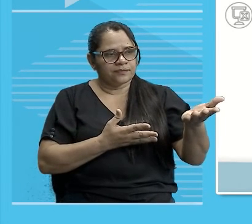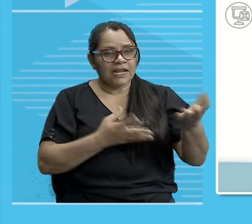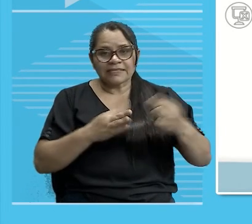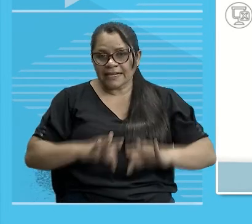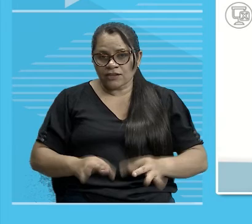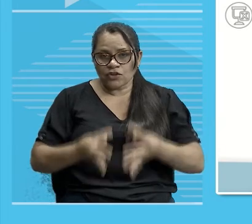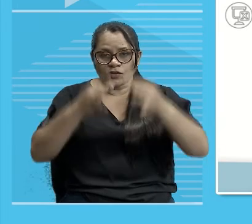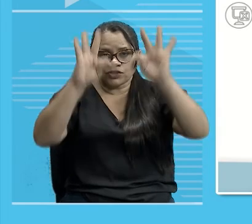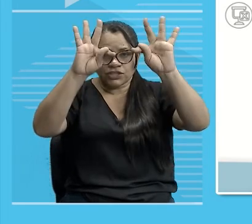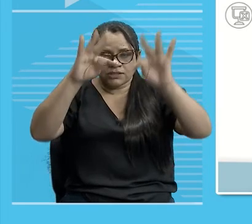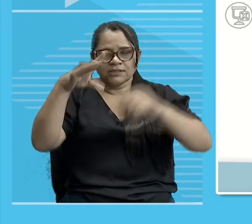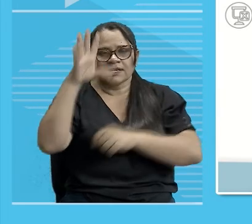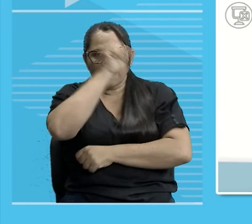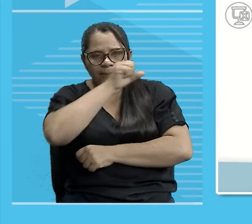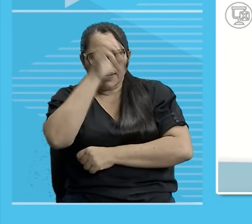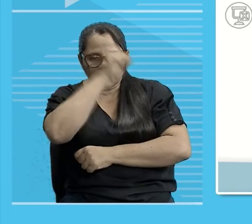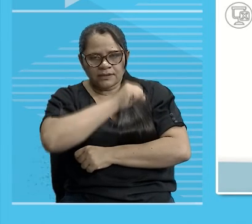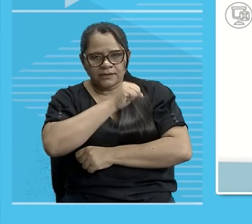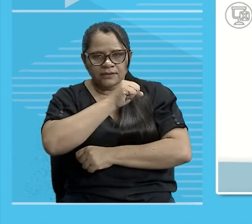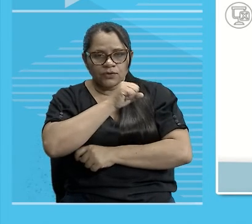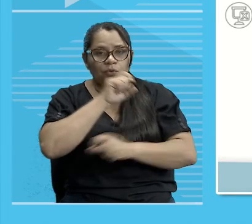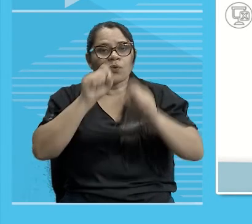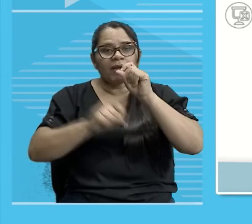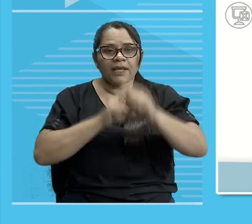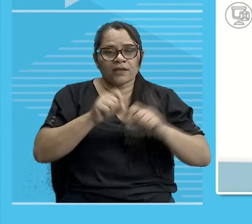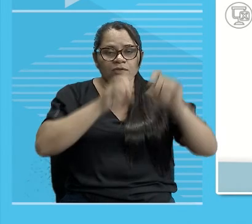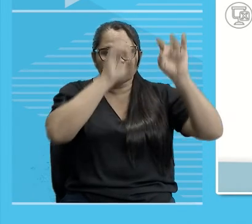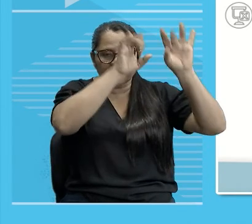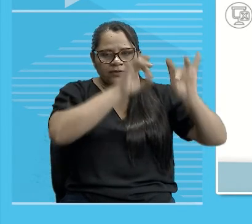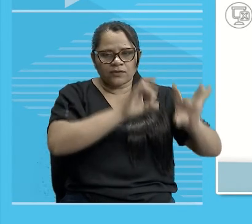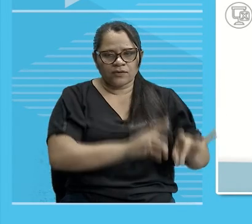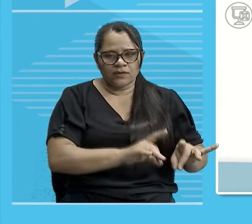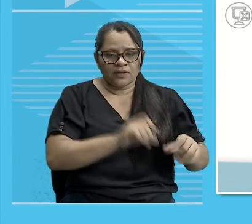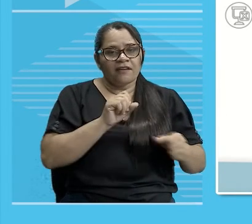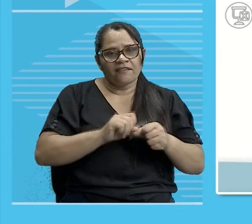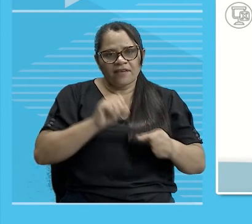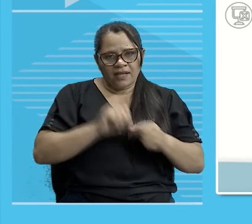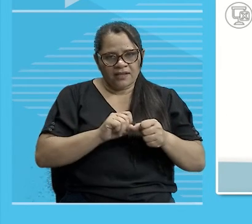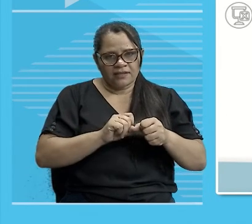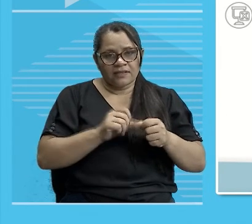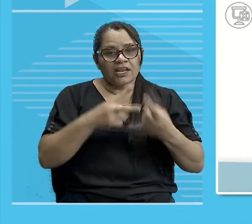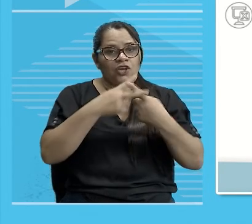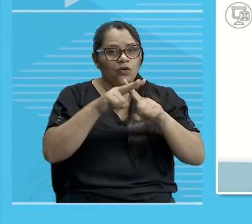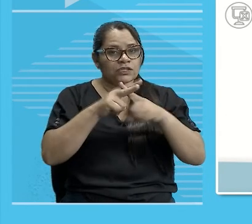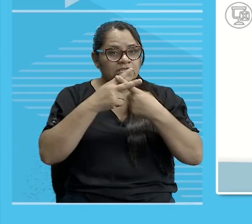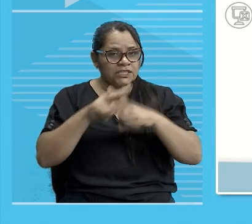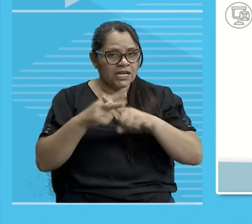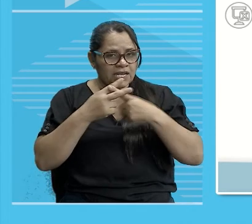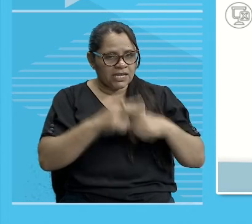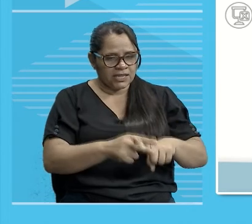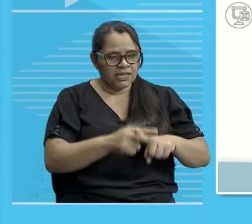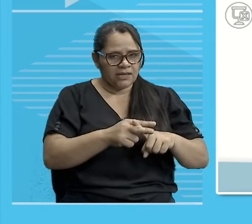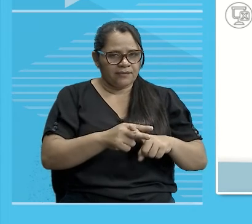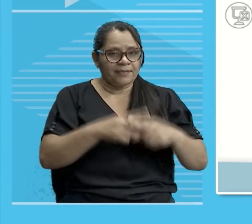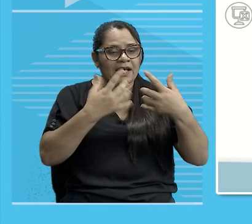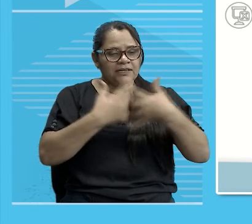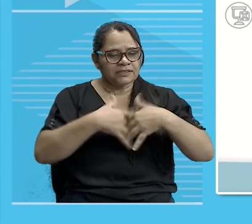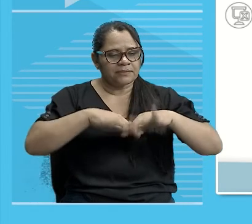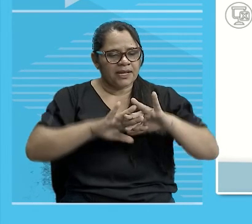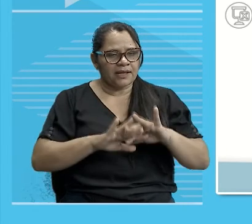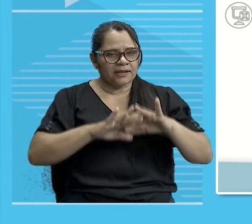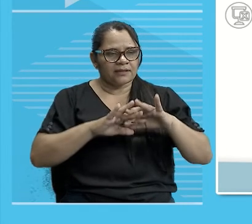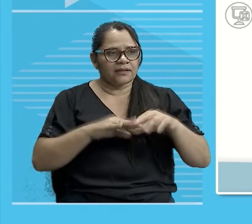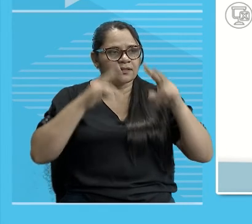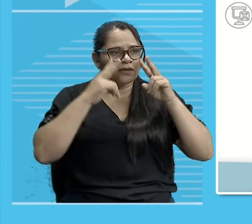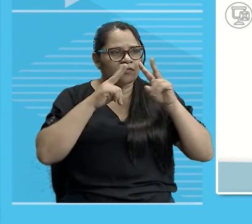aprendem O que é que o especialista faz ele vai fazer a manutenção dessas máquinas recebe então o mundo